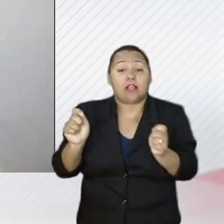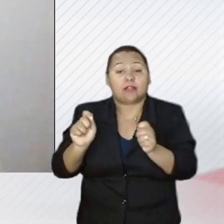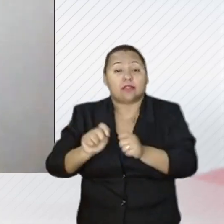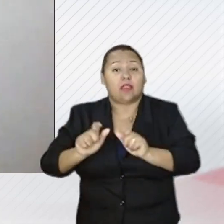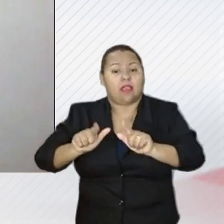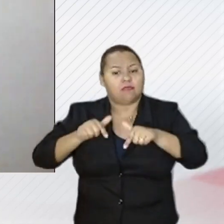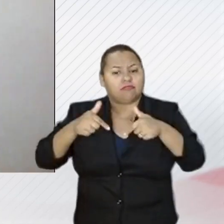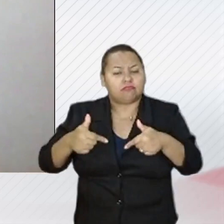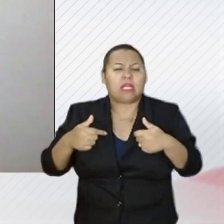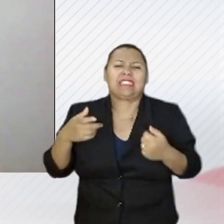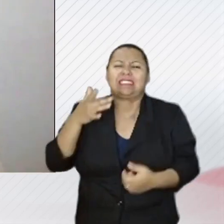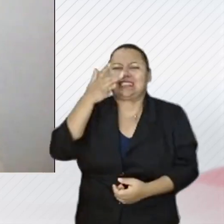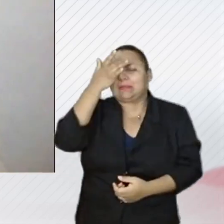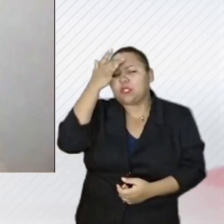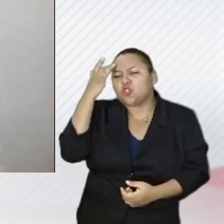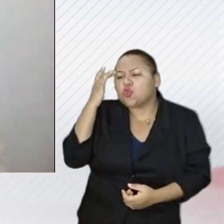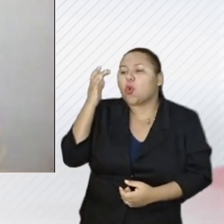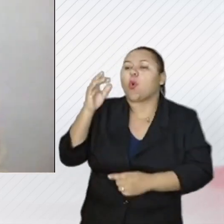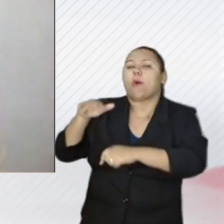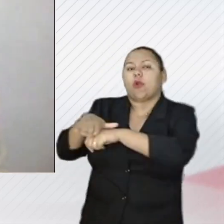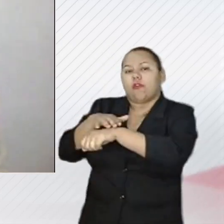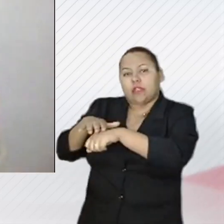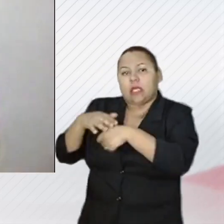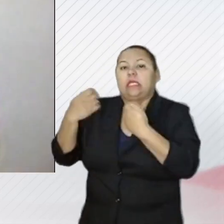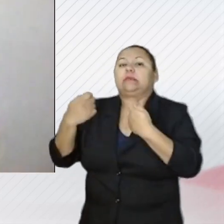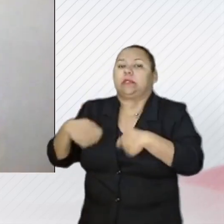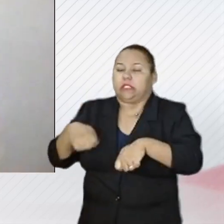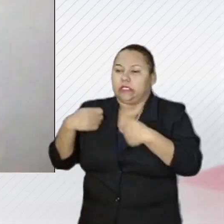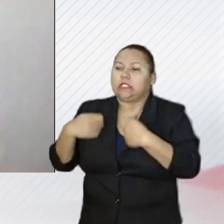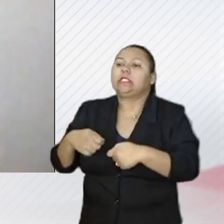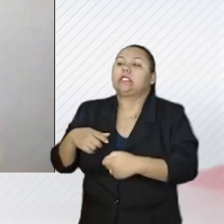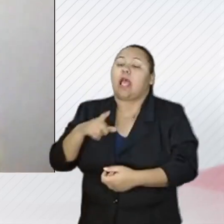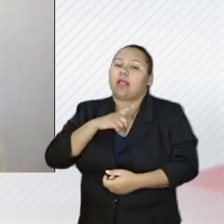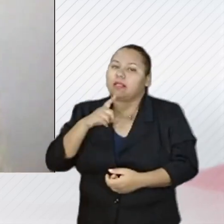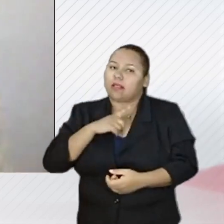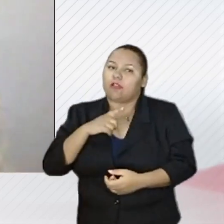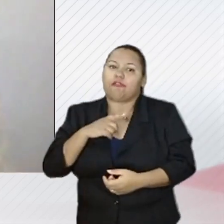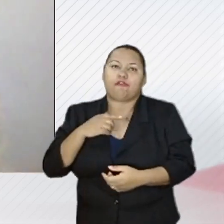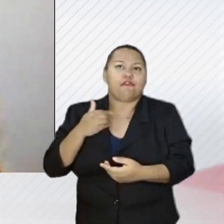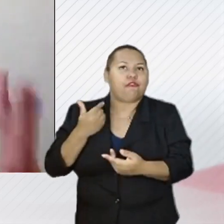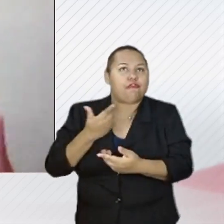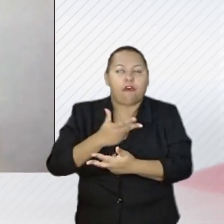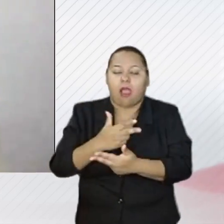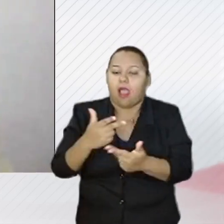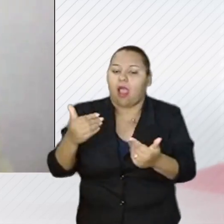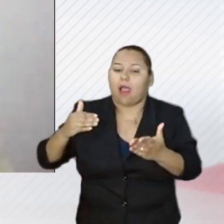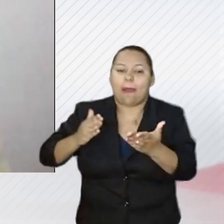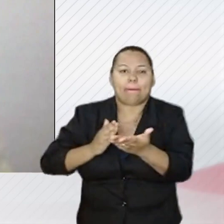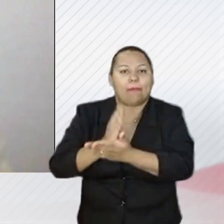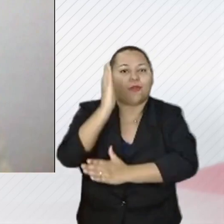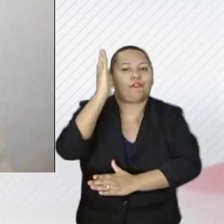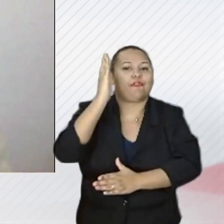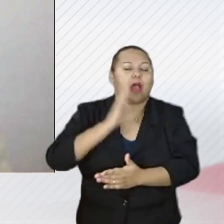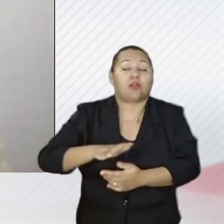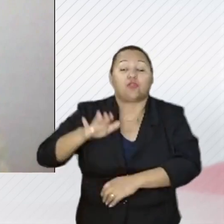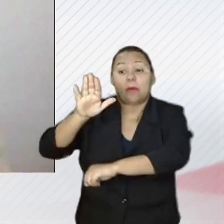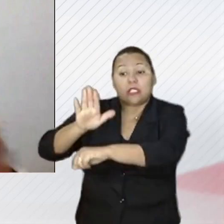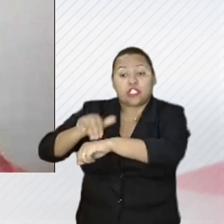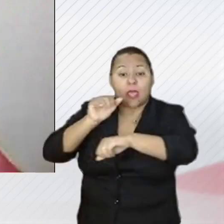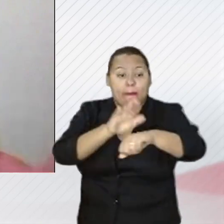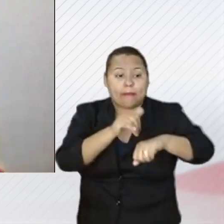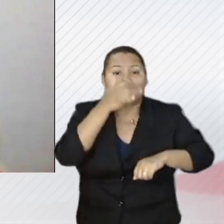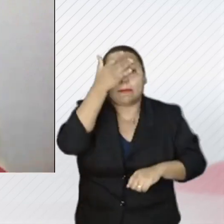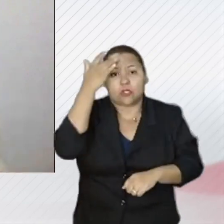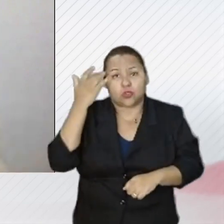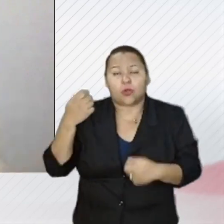escutada, né? A gente vê muitos requerimentos sendo aprovados, muitas pessoas sendo convocadas, e acho que a gente precisa